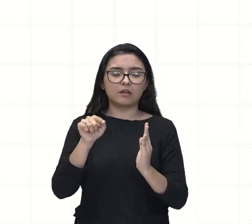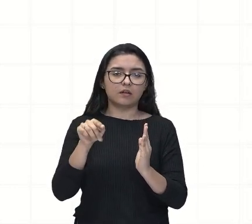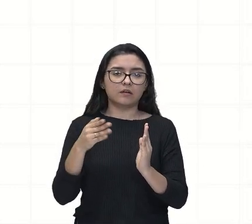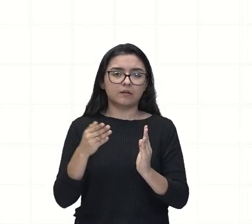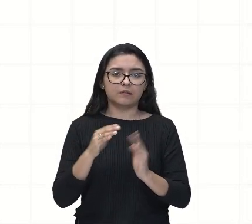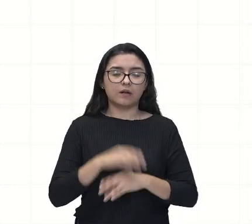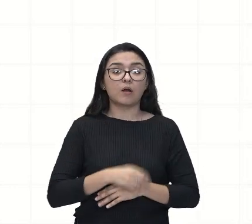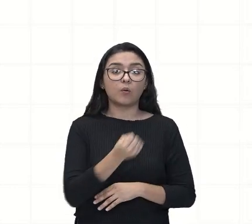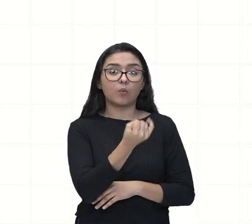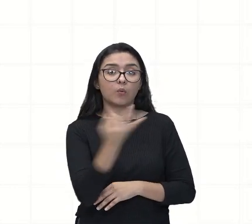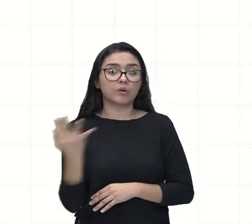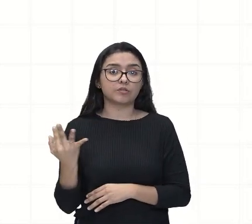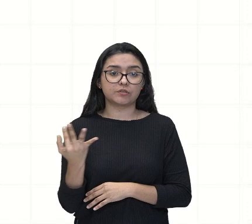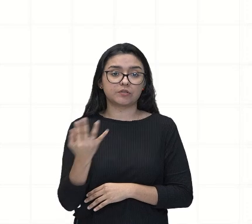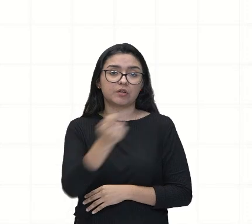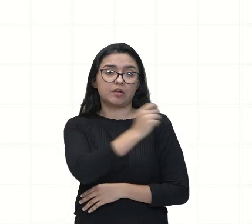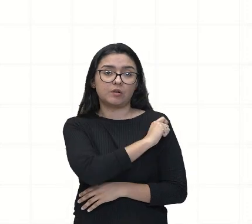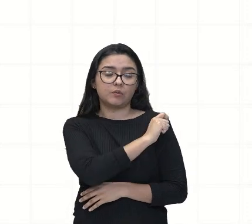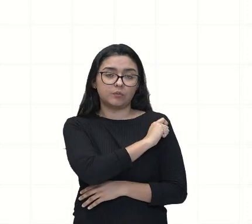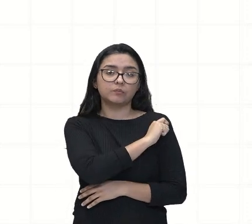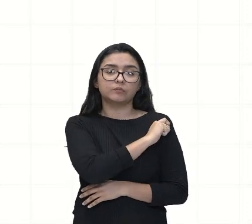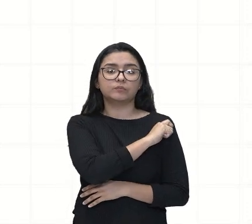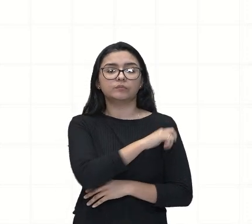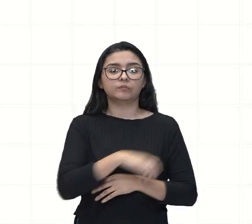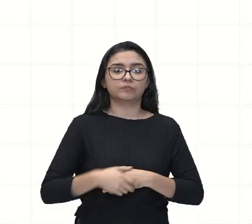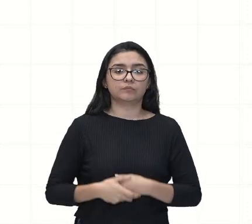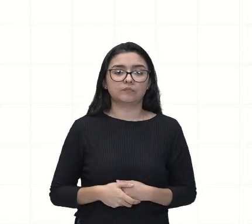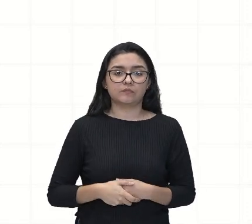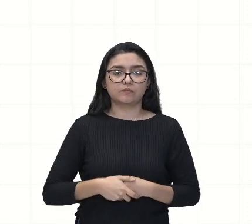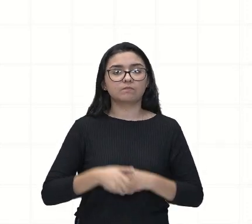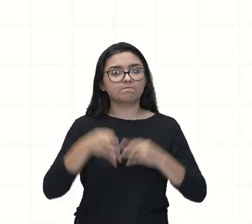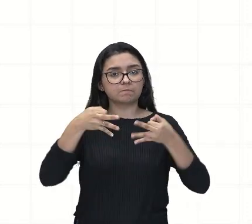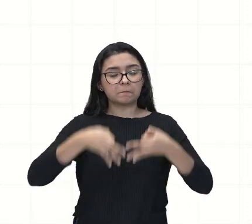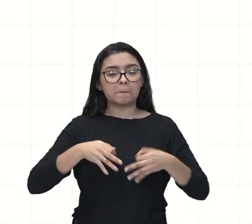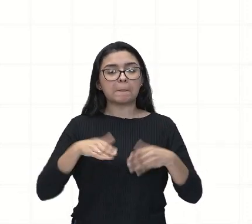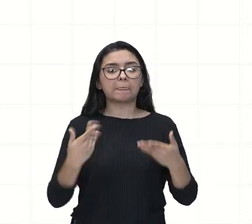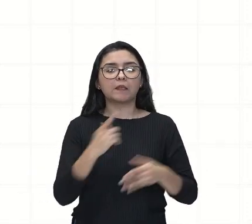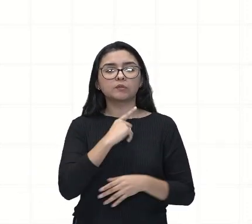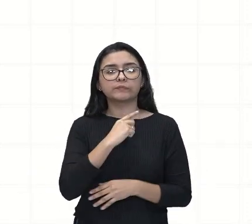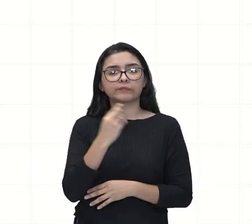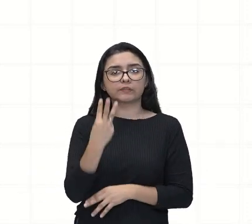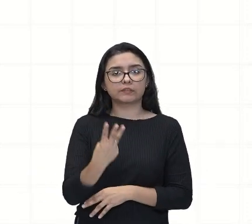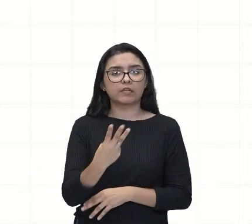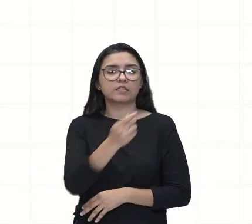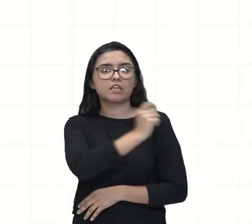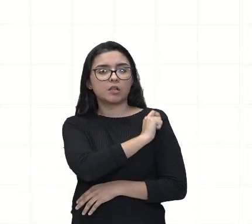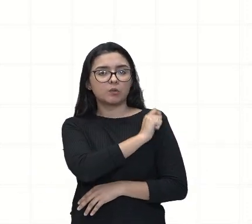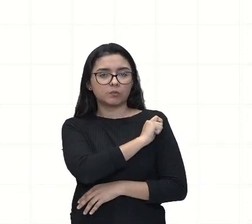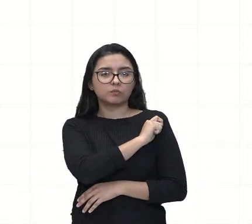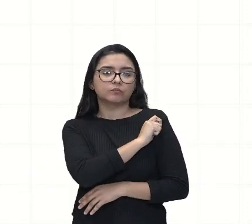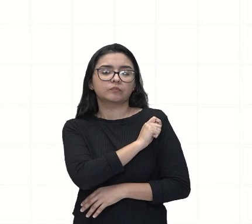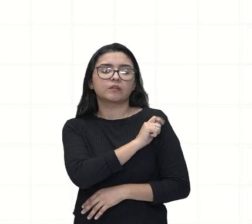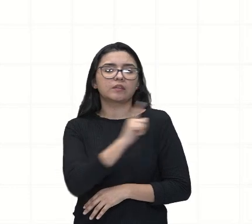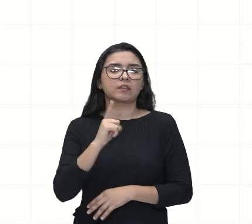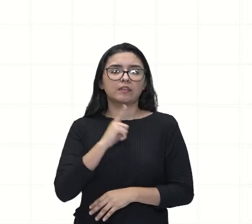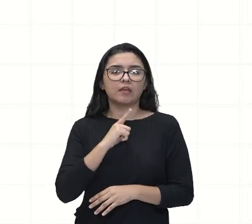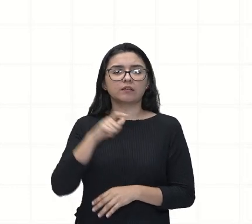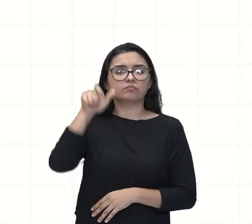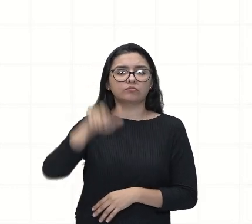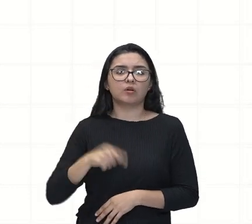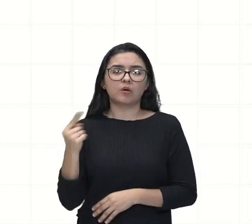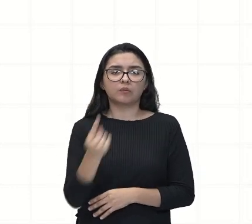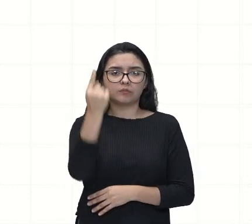exatamente a quantidade da frequência absoluta. Então eu tenho 3 alunos que estão com uma altura